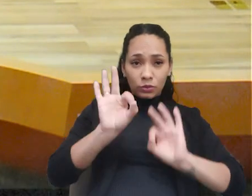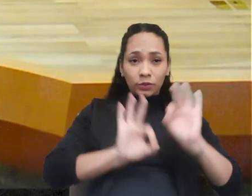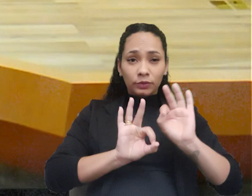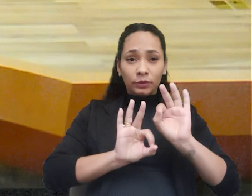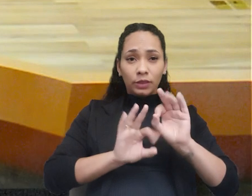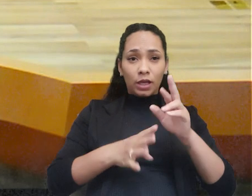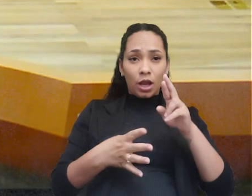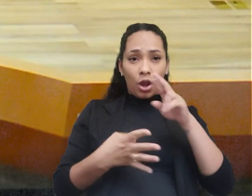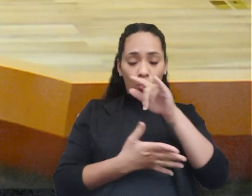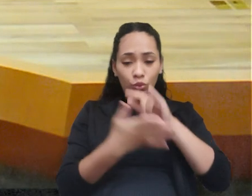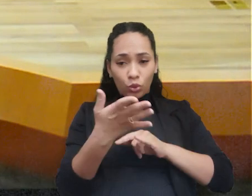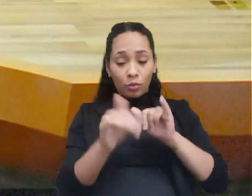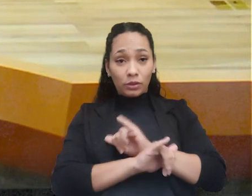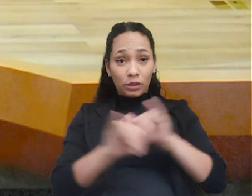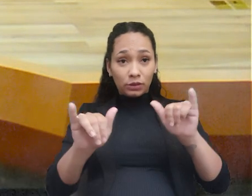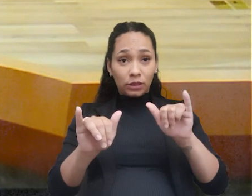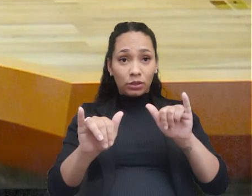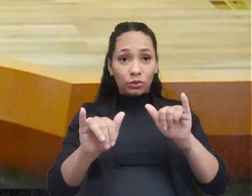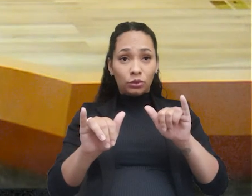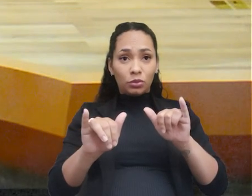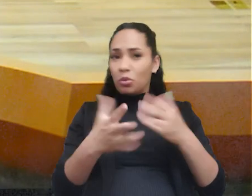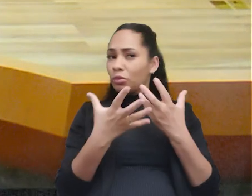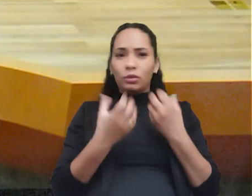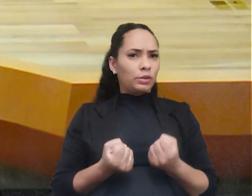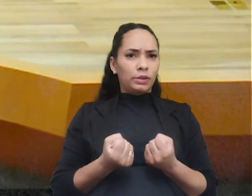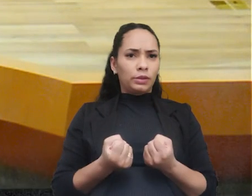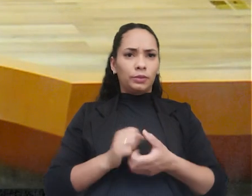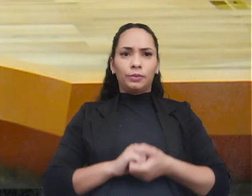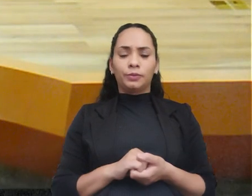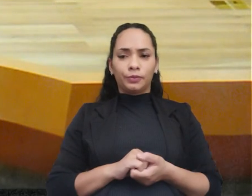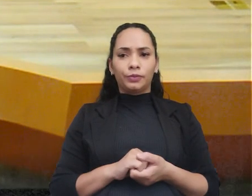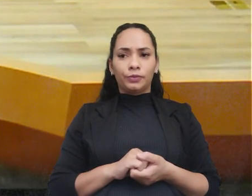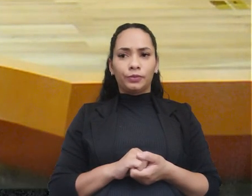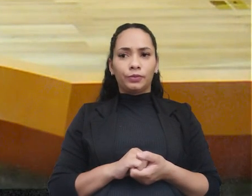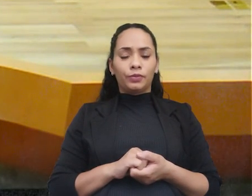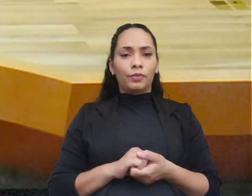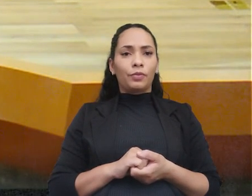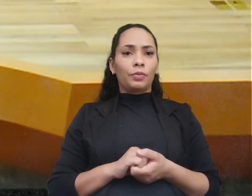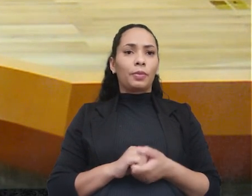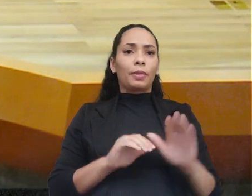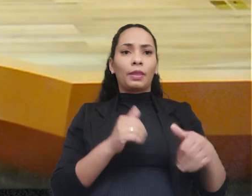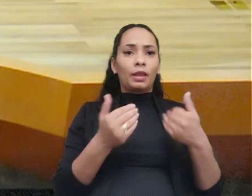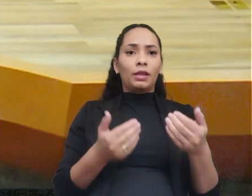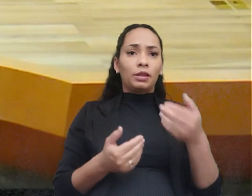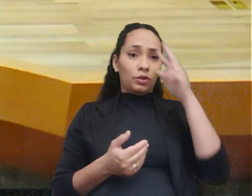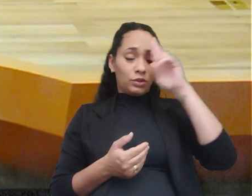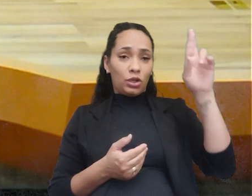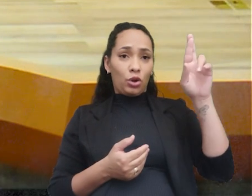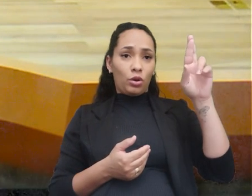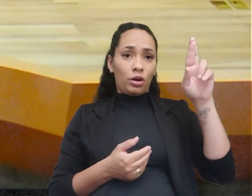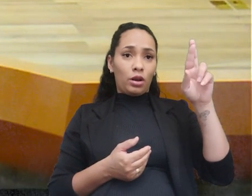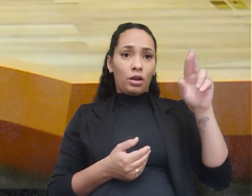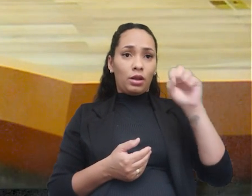o parecer lançado aos autos pelo improvimento. Está explicado. Doutora Sandra, Vossa Excelência